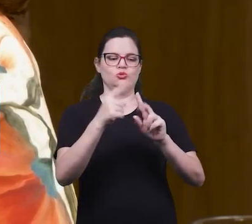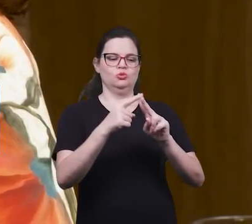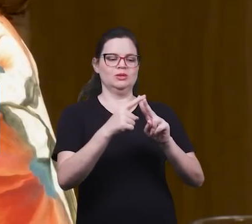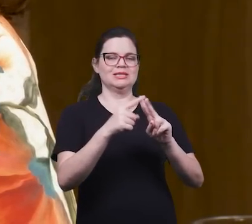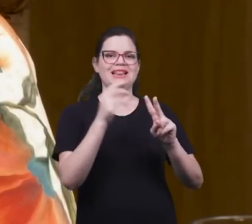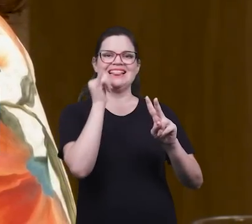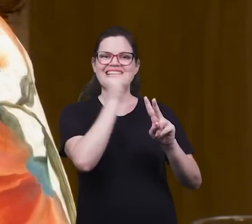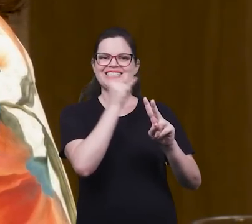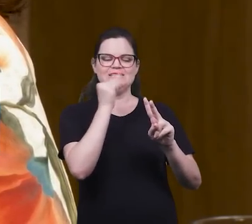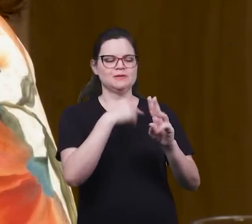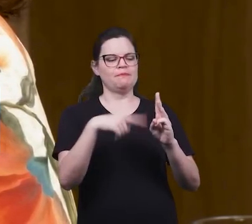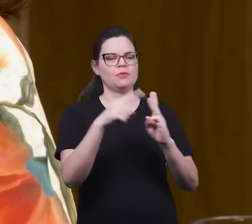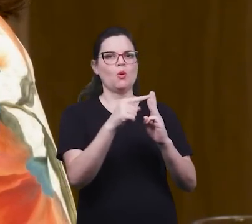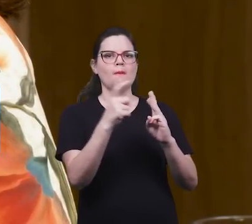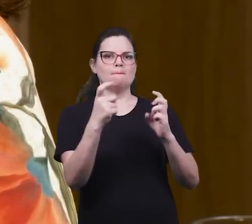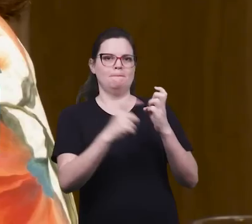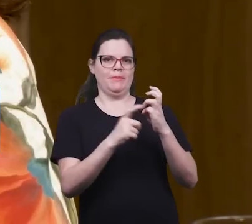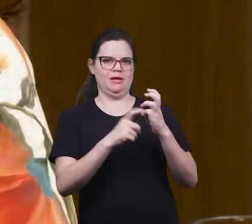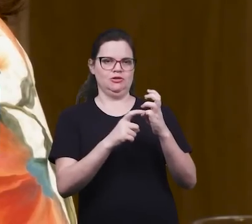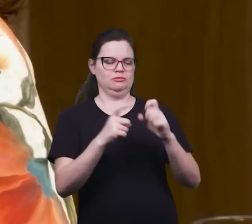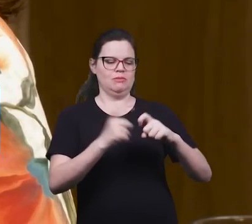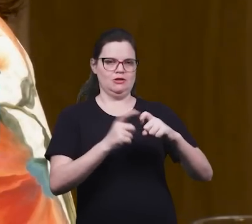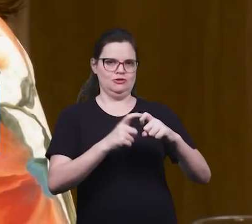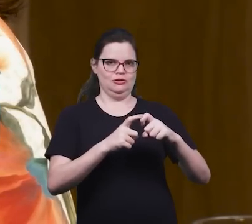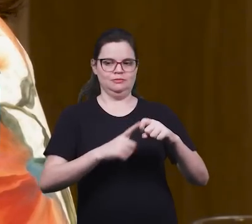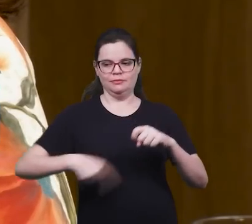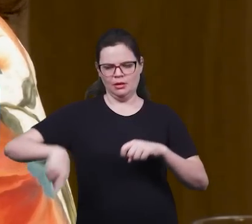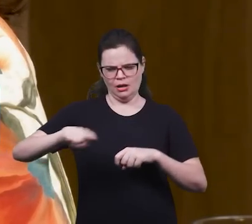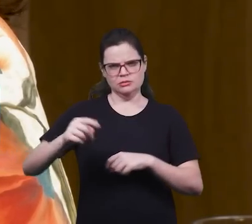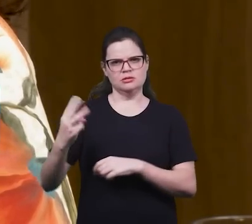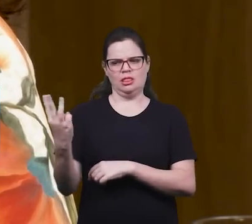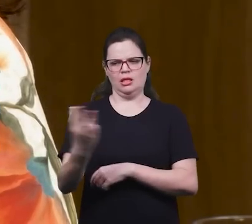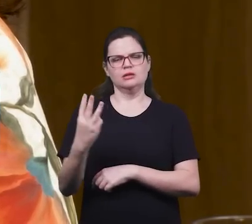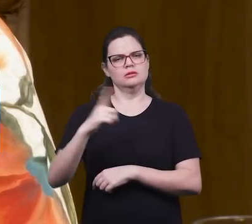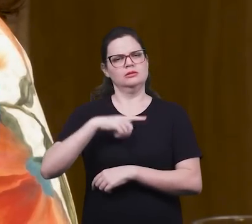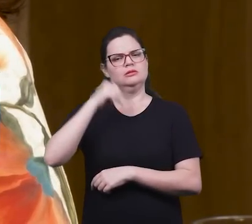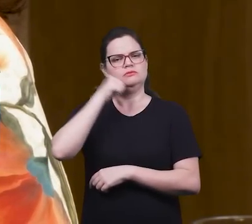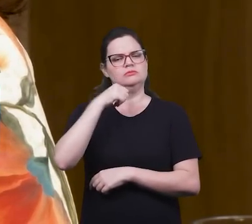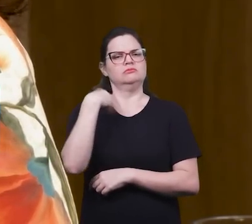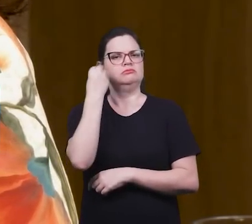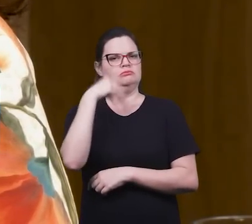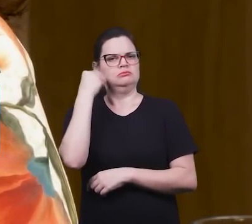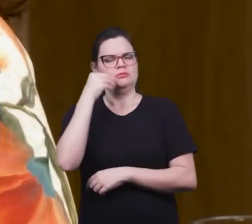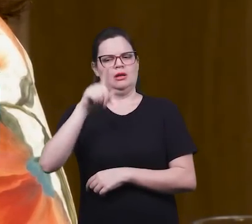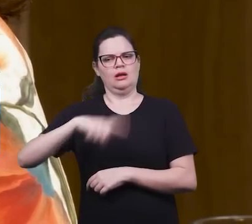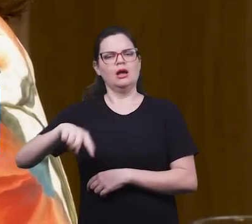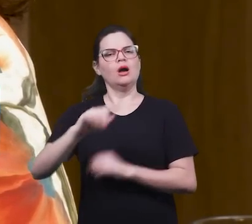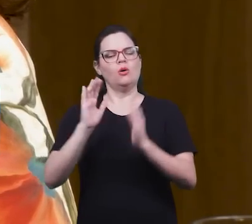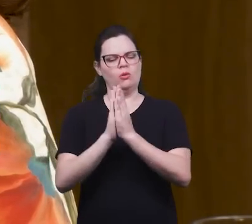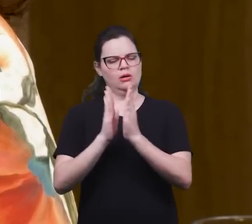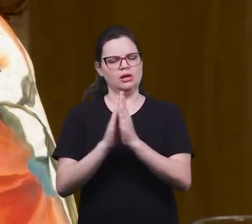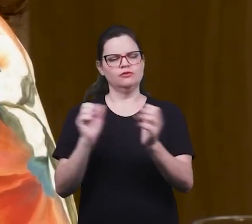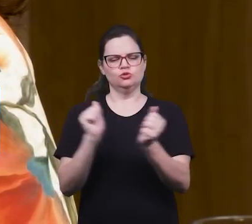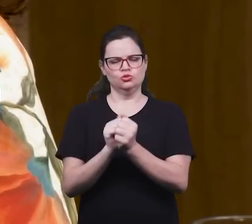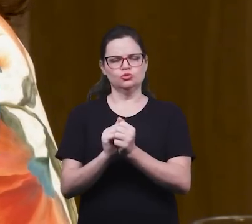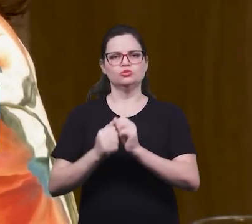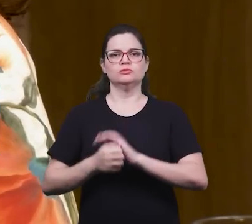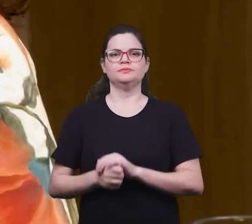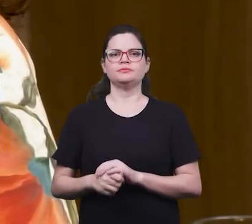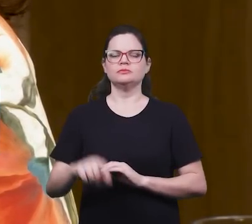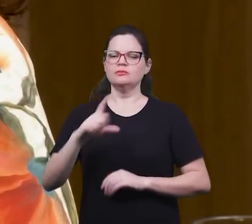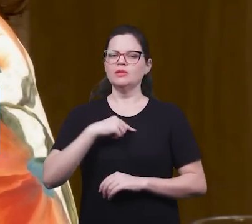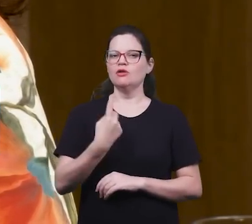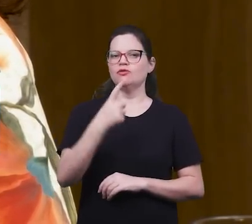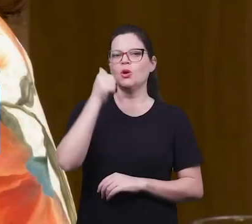né? Então, elas escolheram a profissão delas, tiveram as experiências dela com o Senhor, né? Nós orávamos juntos, ela buscava o Senhor. Uma